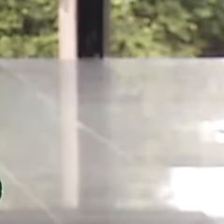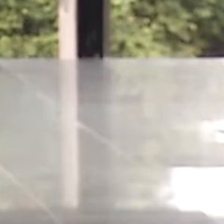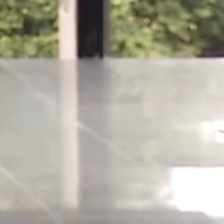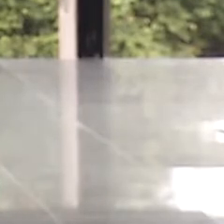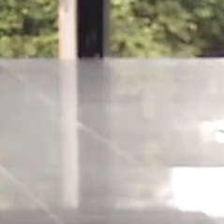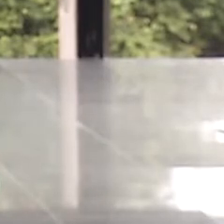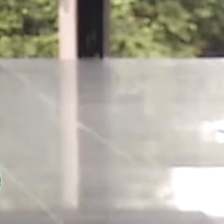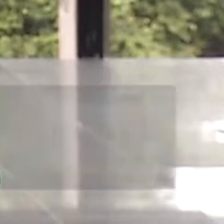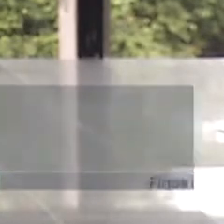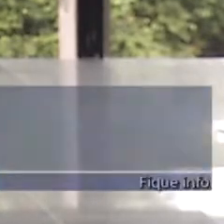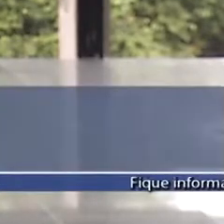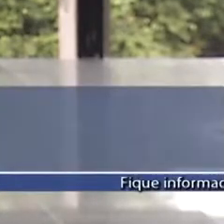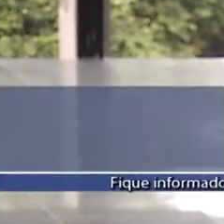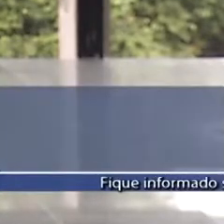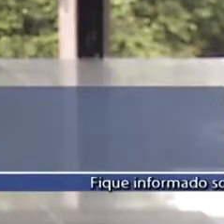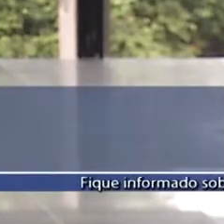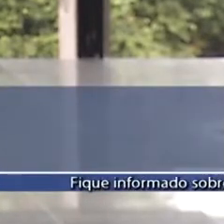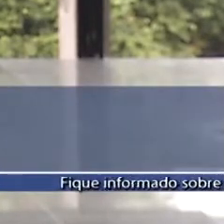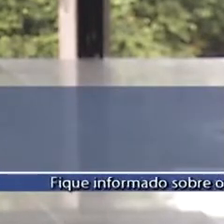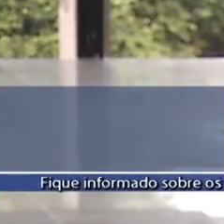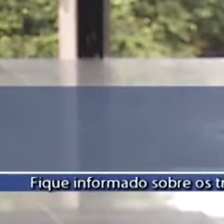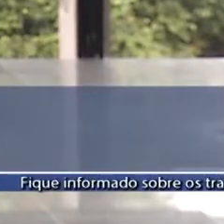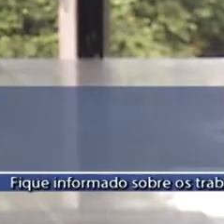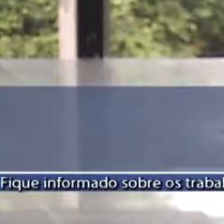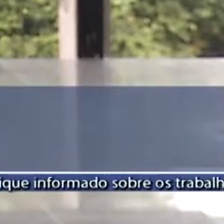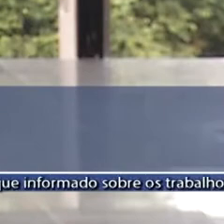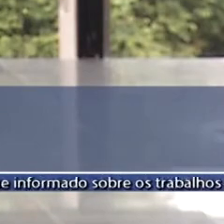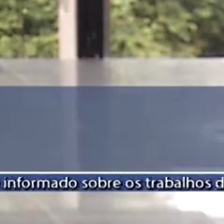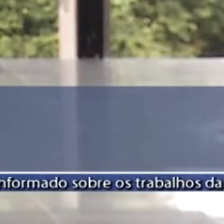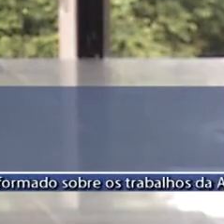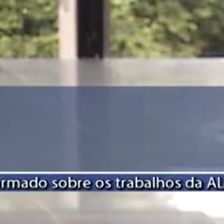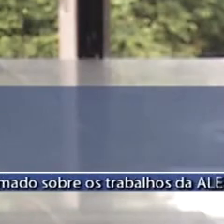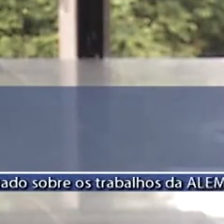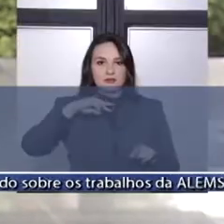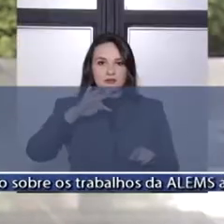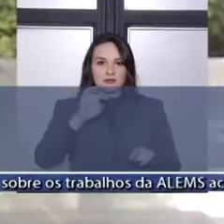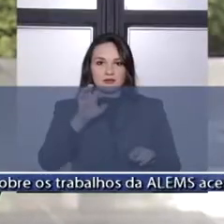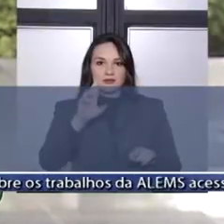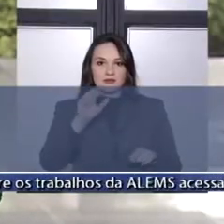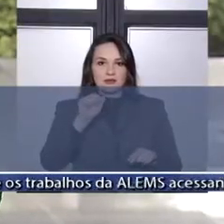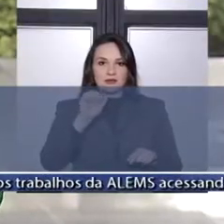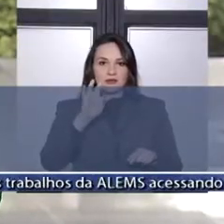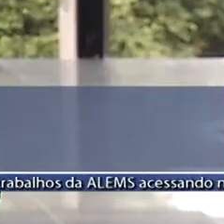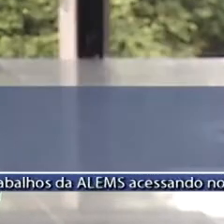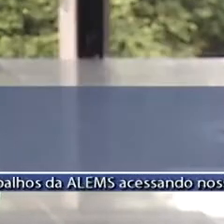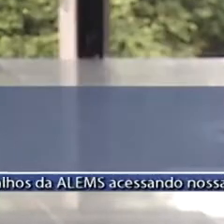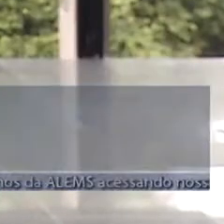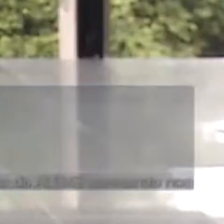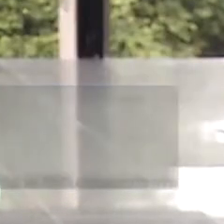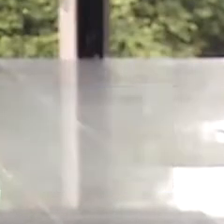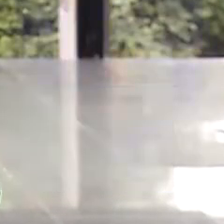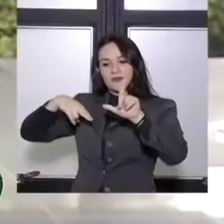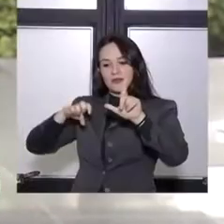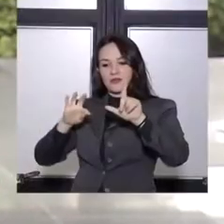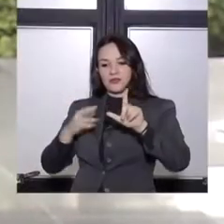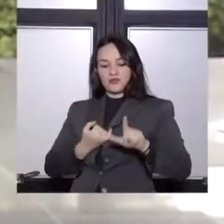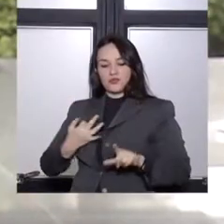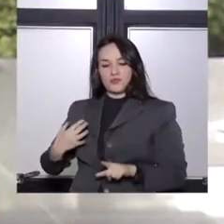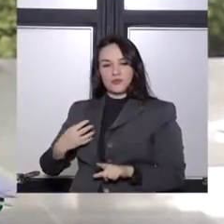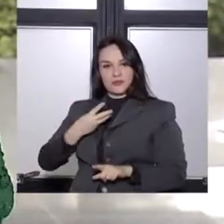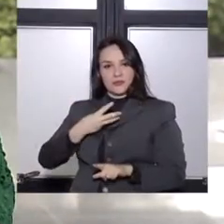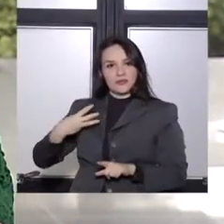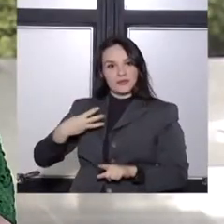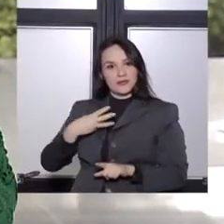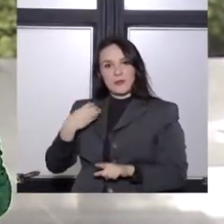duas parcerias, a Rede Interativa News e também o canal 33 da Liga NET. Muito bom